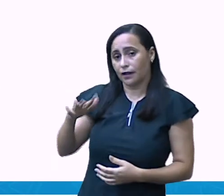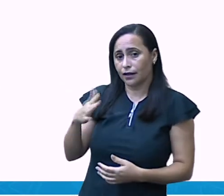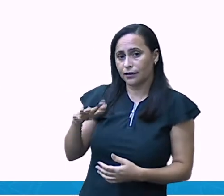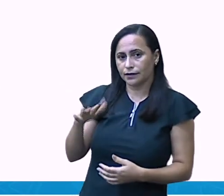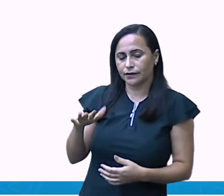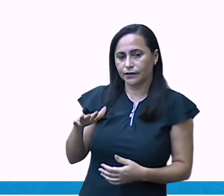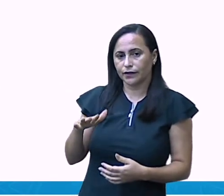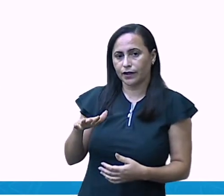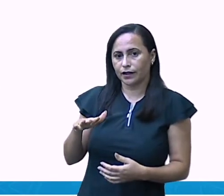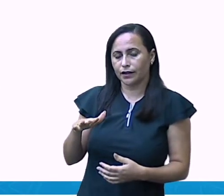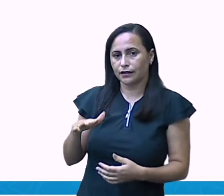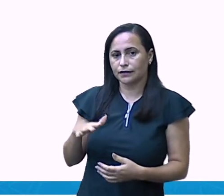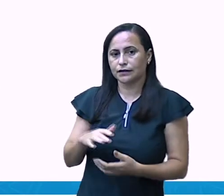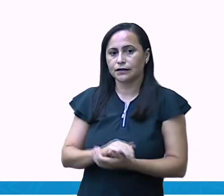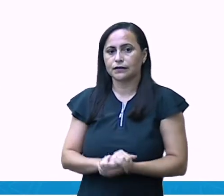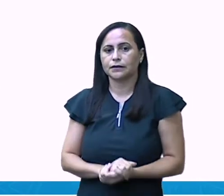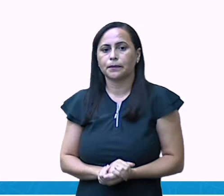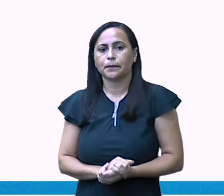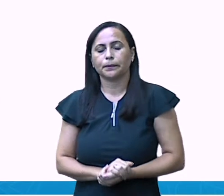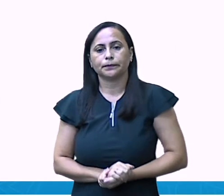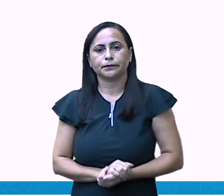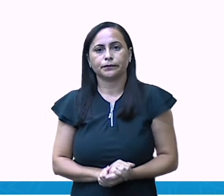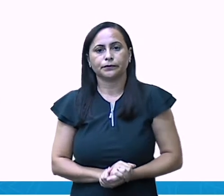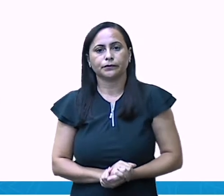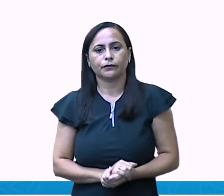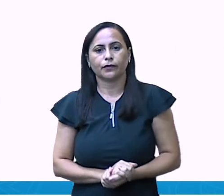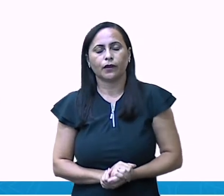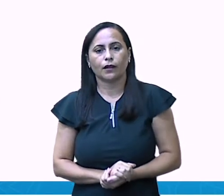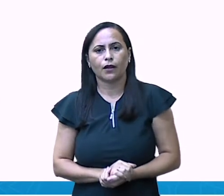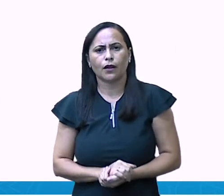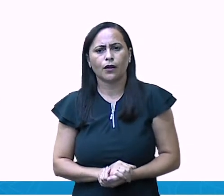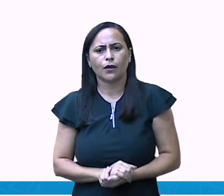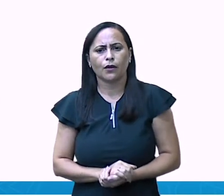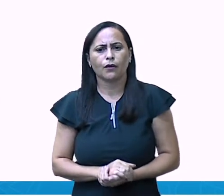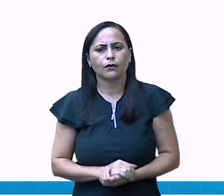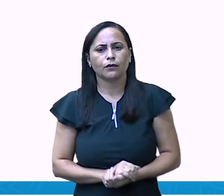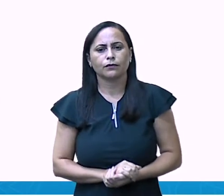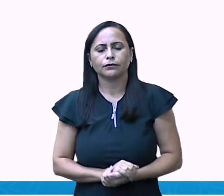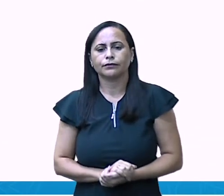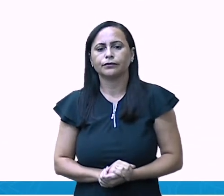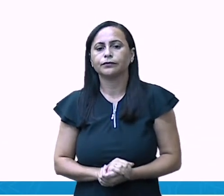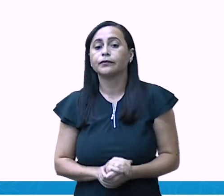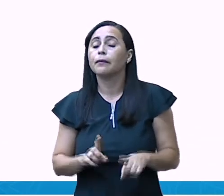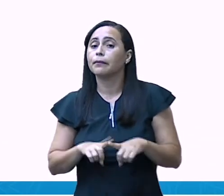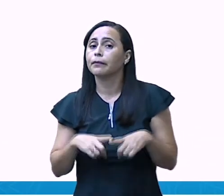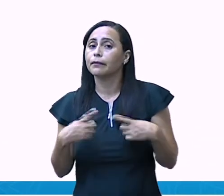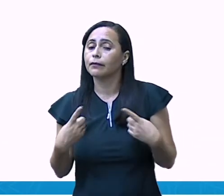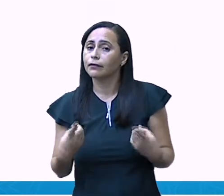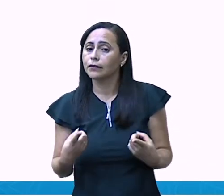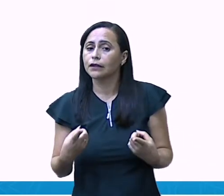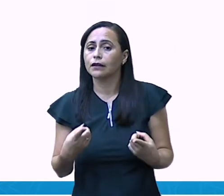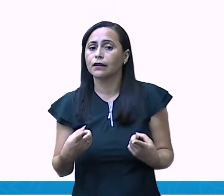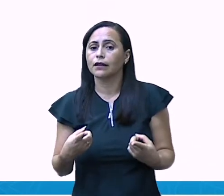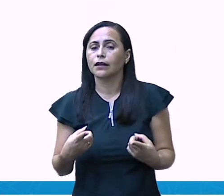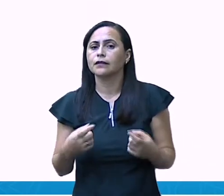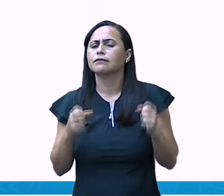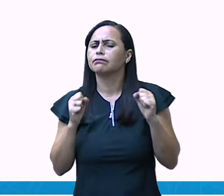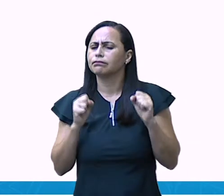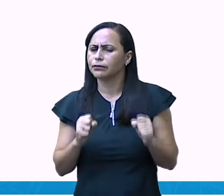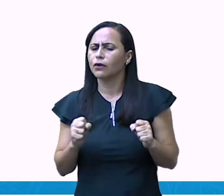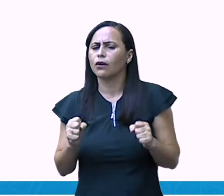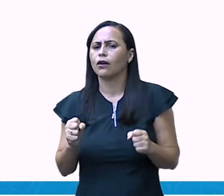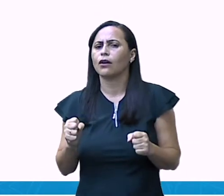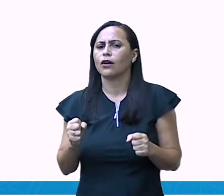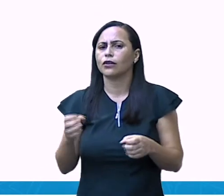Ele não é muito ideal para o cultivo, ele não é muito ideal para o cultivo, mas há